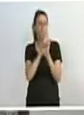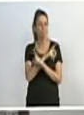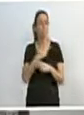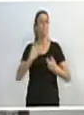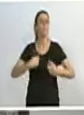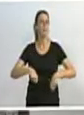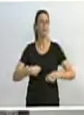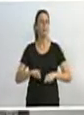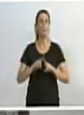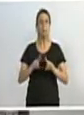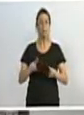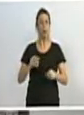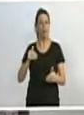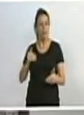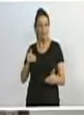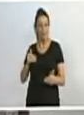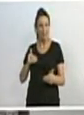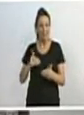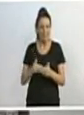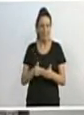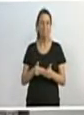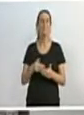esse momento está chegando, né, está bem próximo.